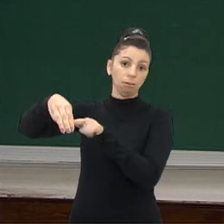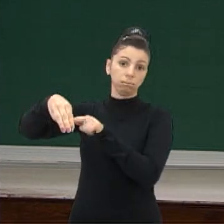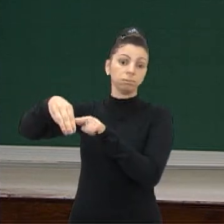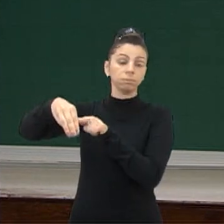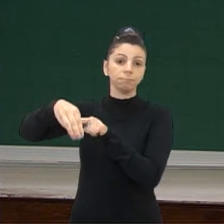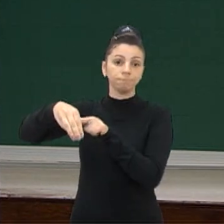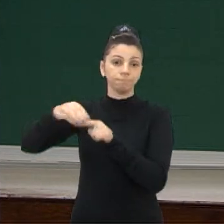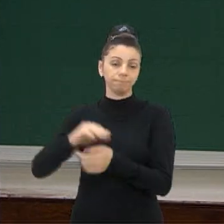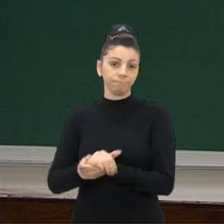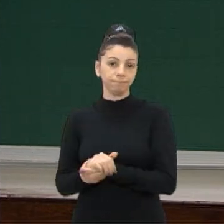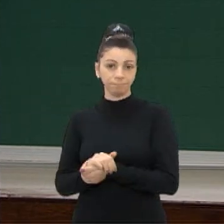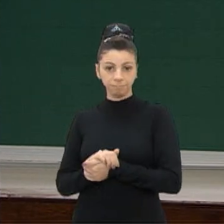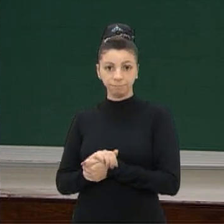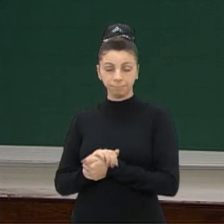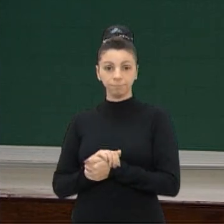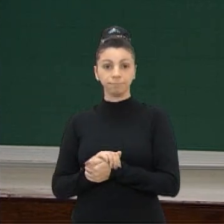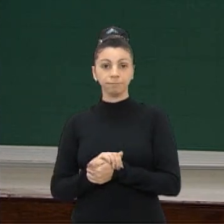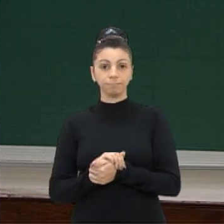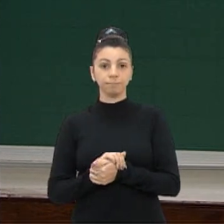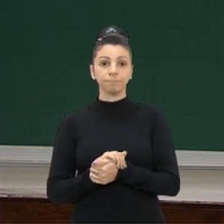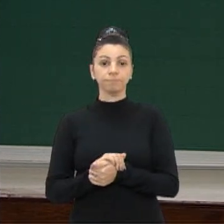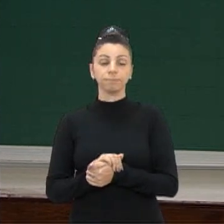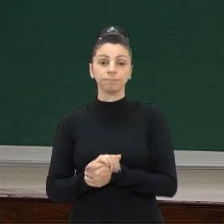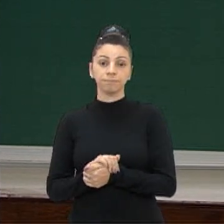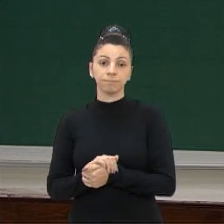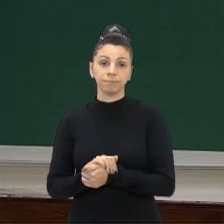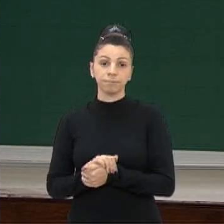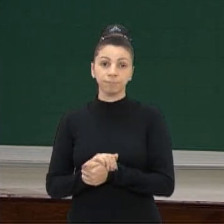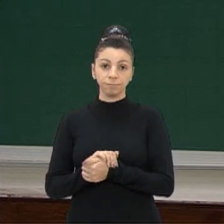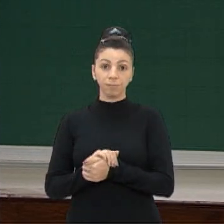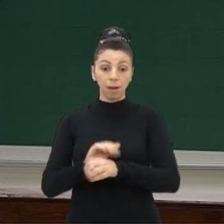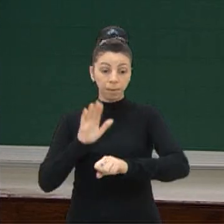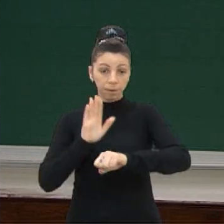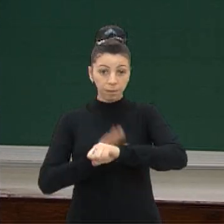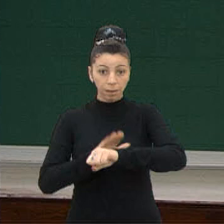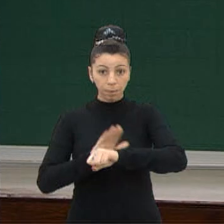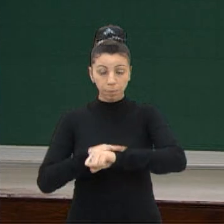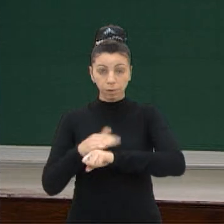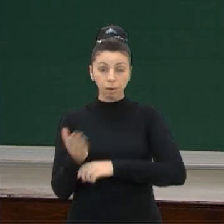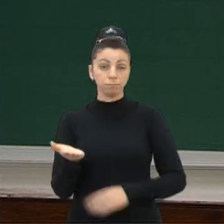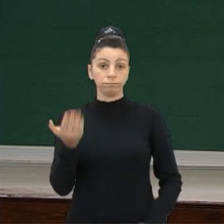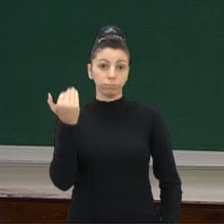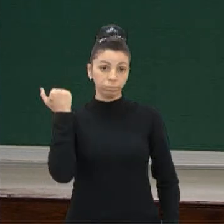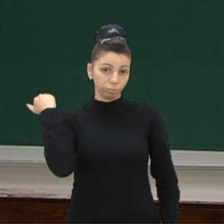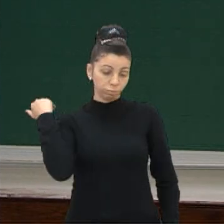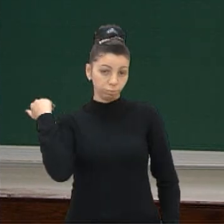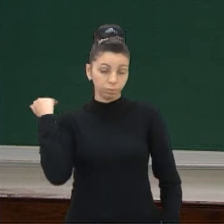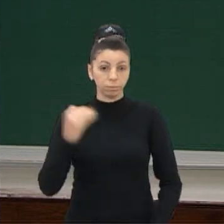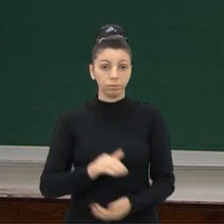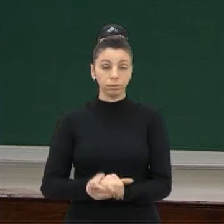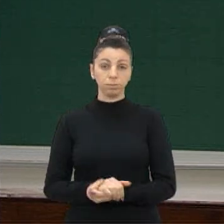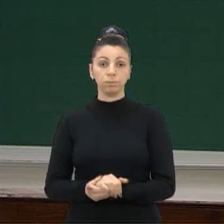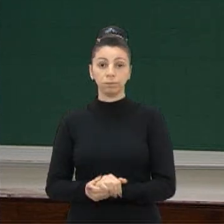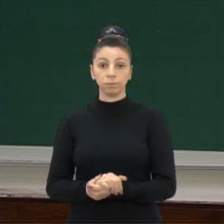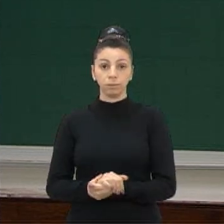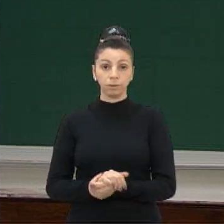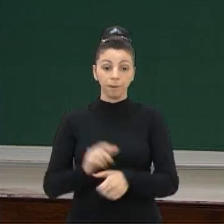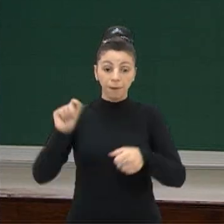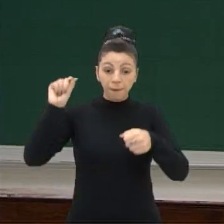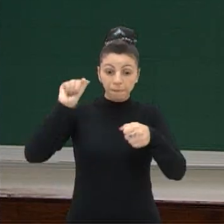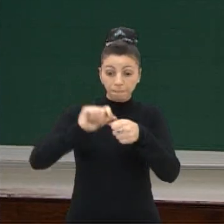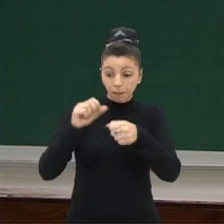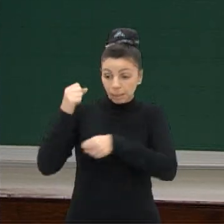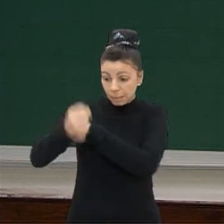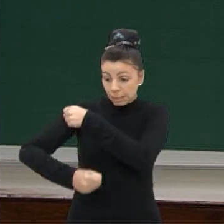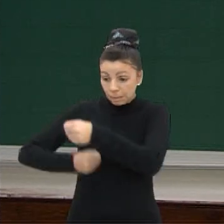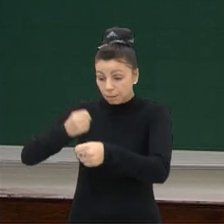então eu vou dizer fazem anos que eu estudo aqui. Né? Se está se referindo a tempo que já passou, o verbo fazer é uma exceção. Eu digo faz anos que eu